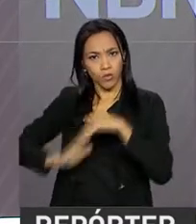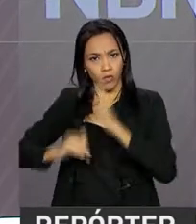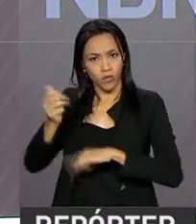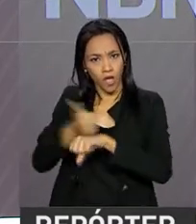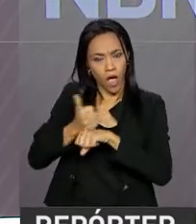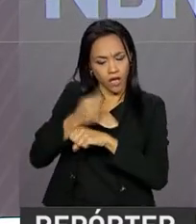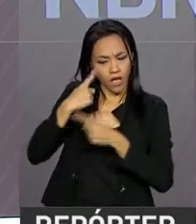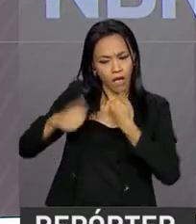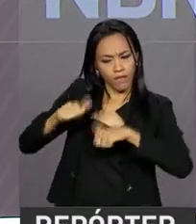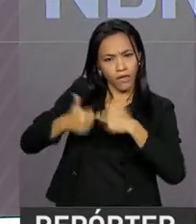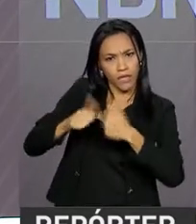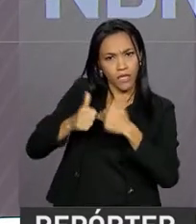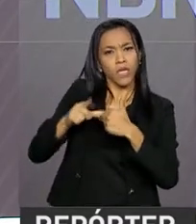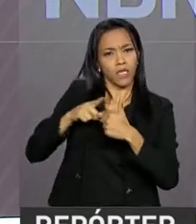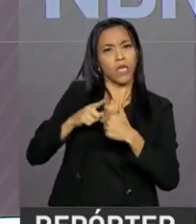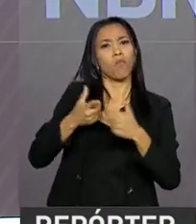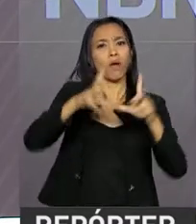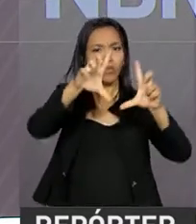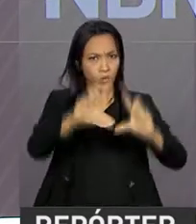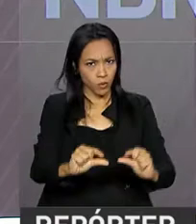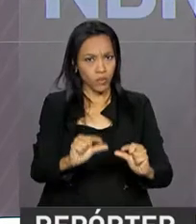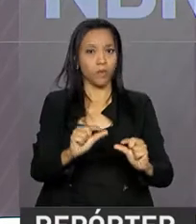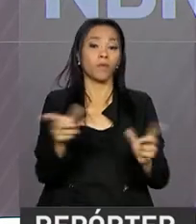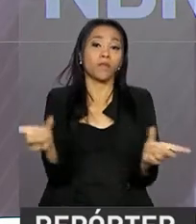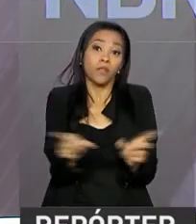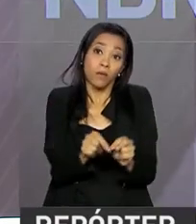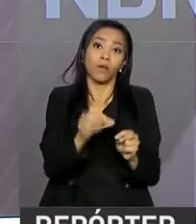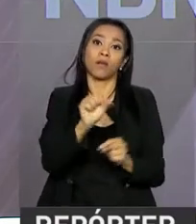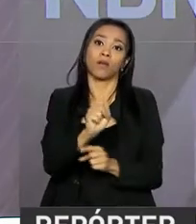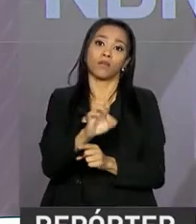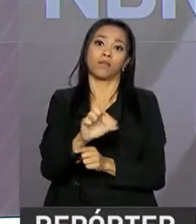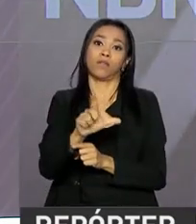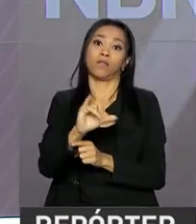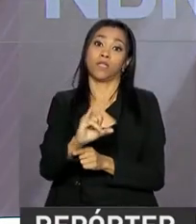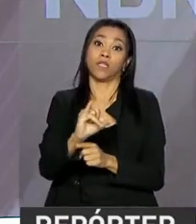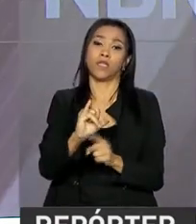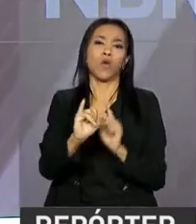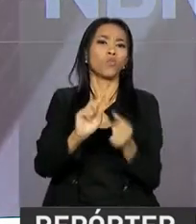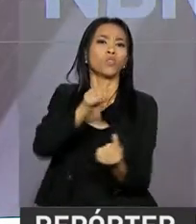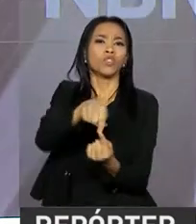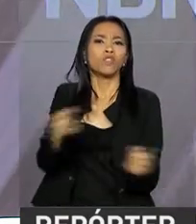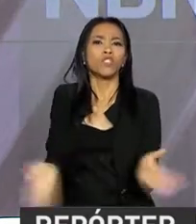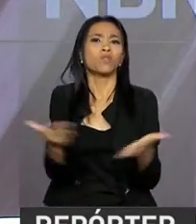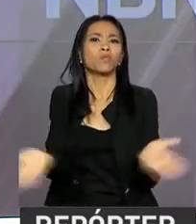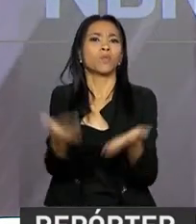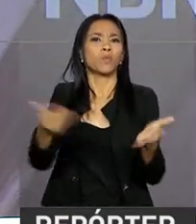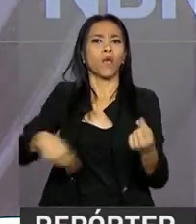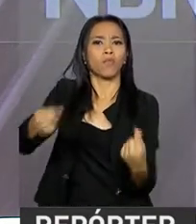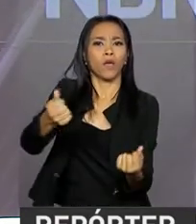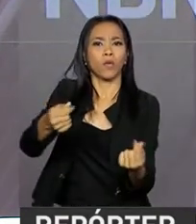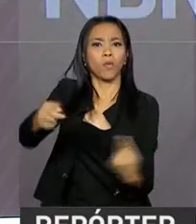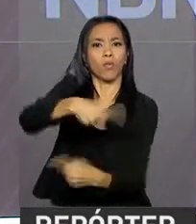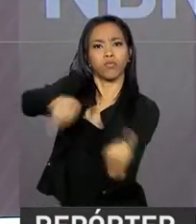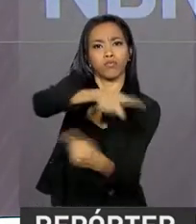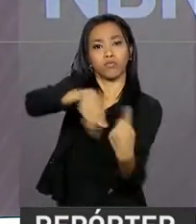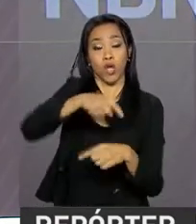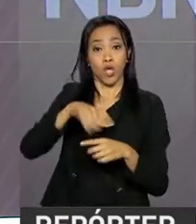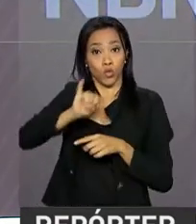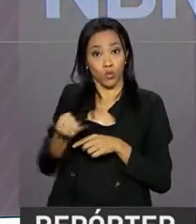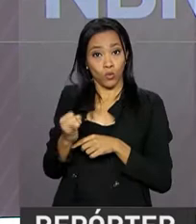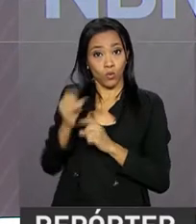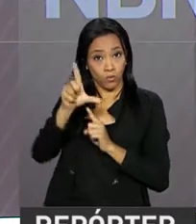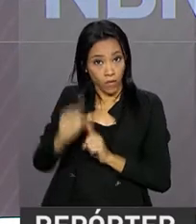haja uma nova queda a redução da selic estimula a economia porque juros menores e posicionam a